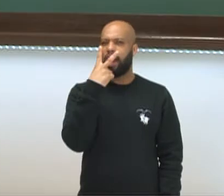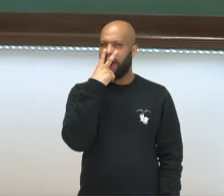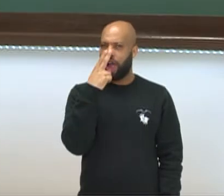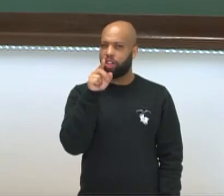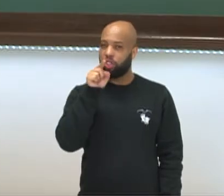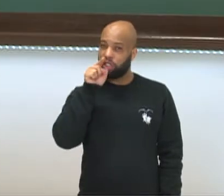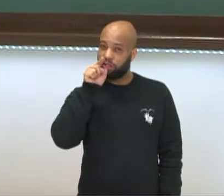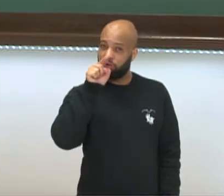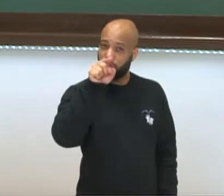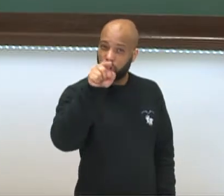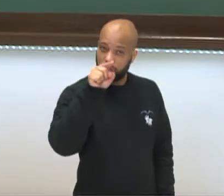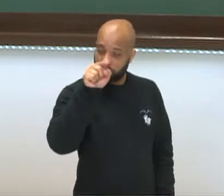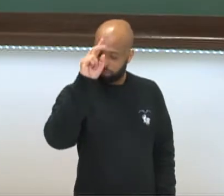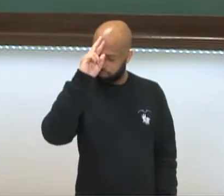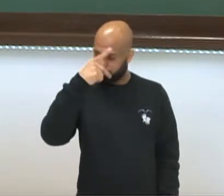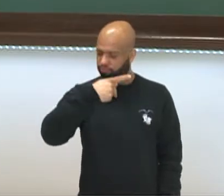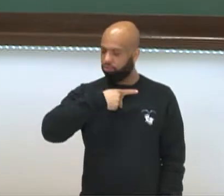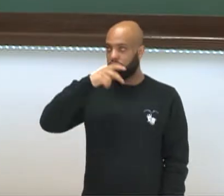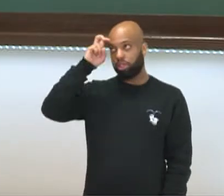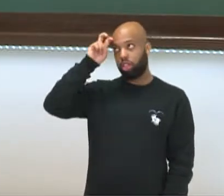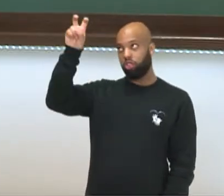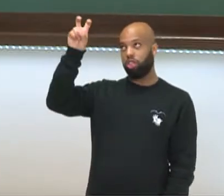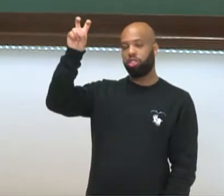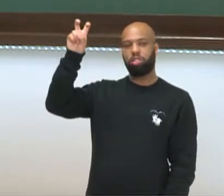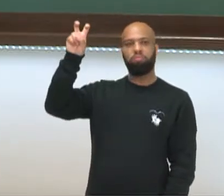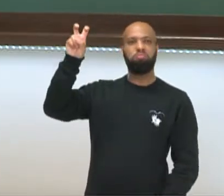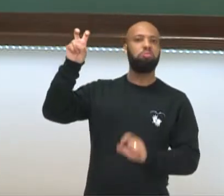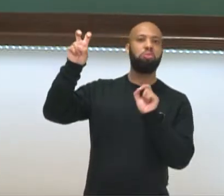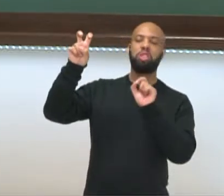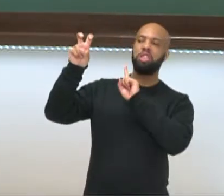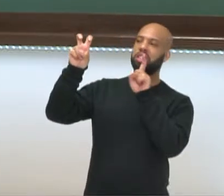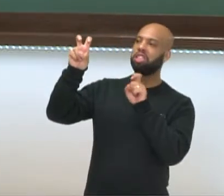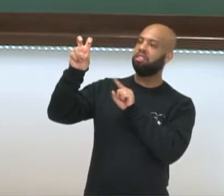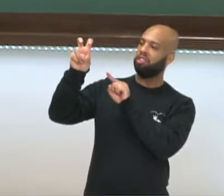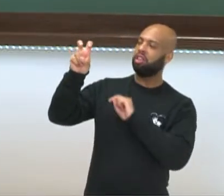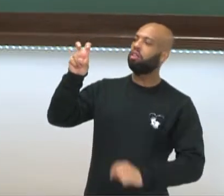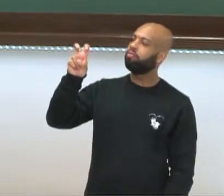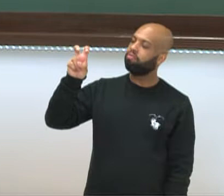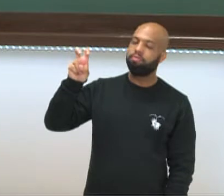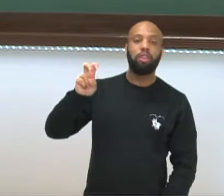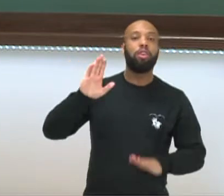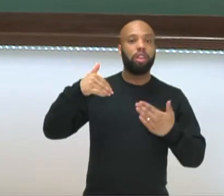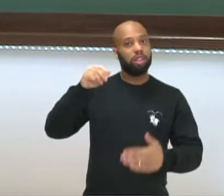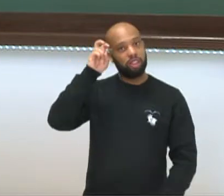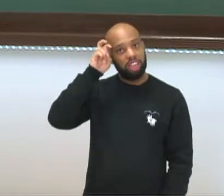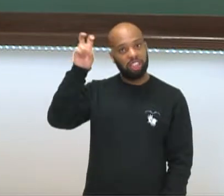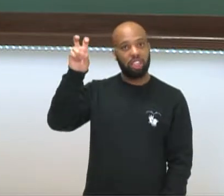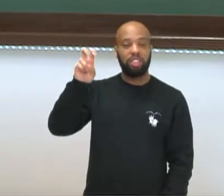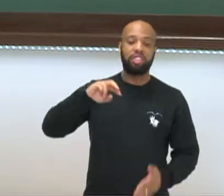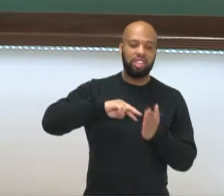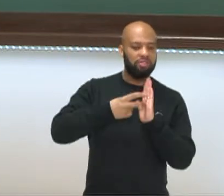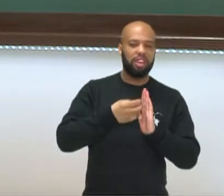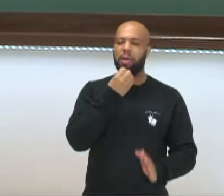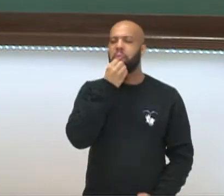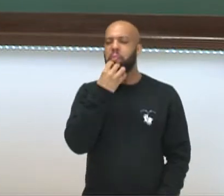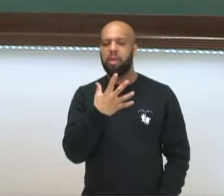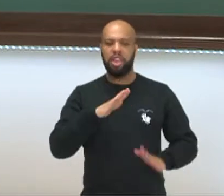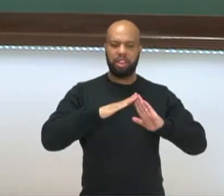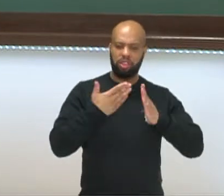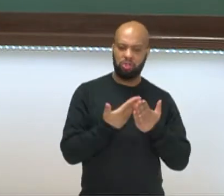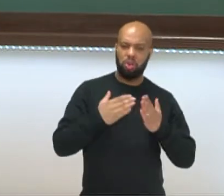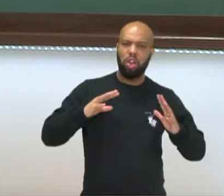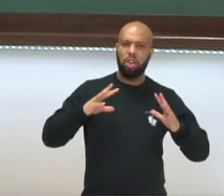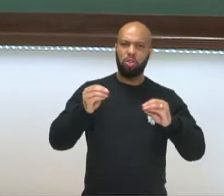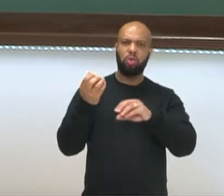inteligente? Justifique sua resposta. O que é ser inteligente? Ah, professora, ser inteligente é ir muito bem na escola, em todas as matérias. Será que